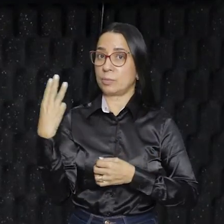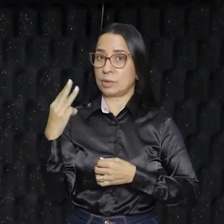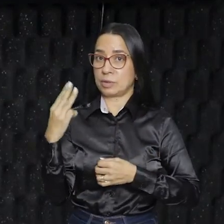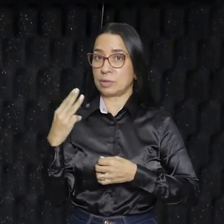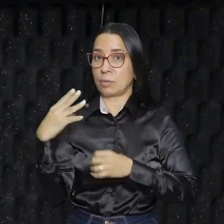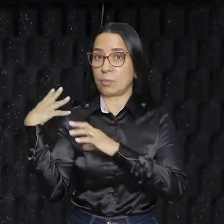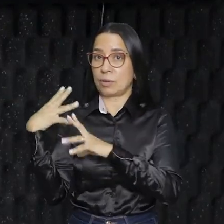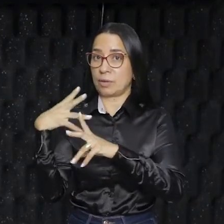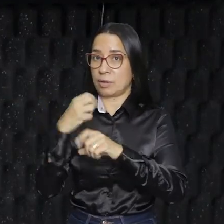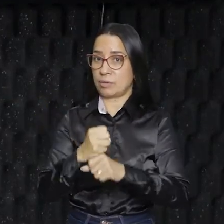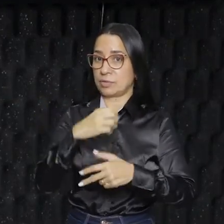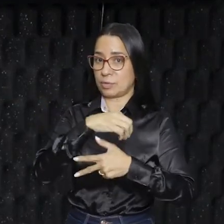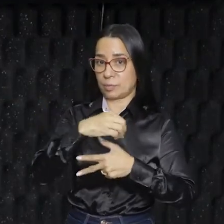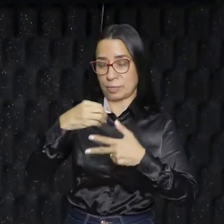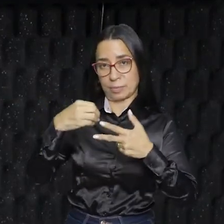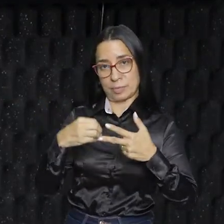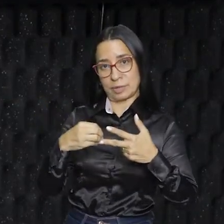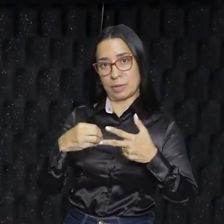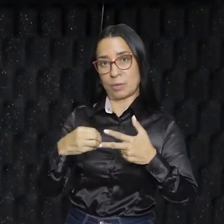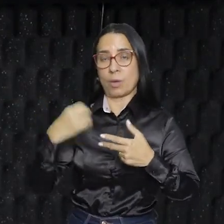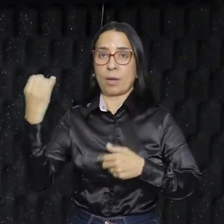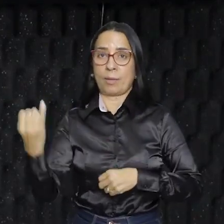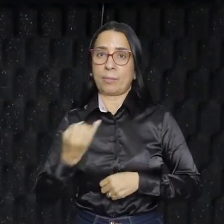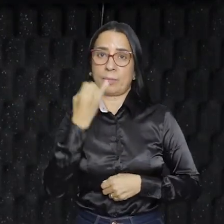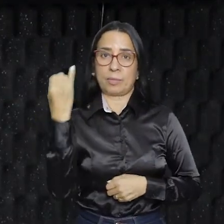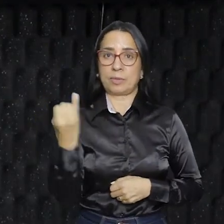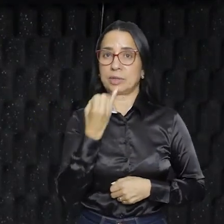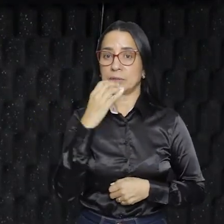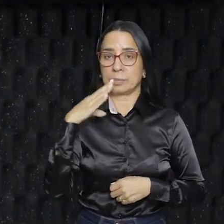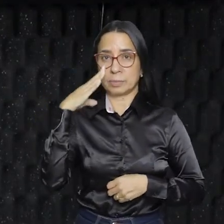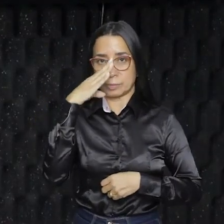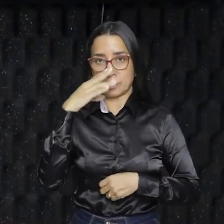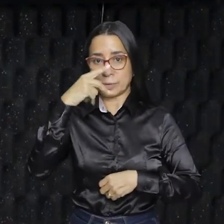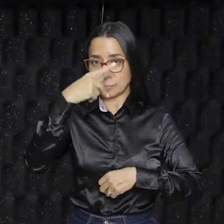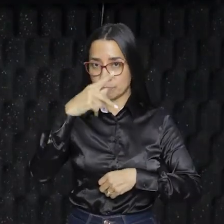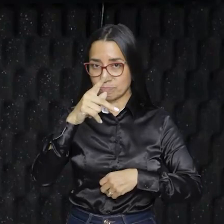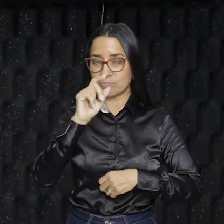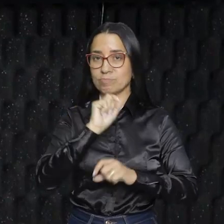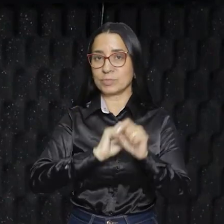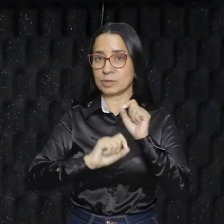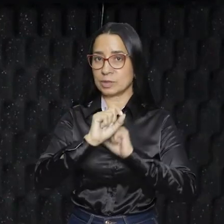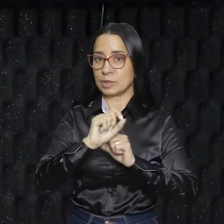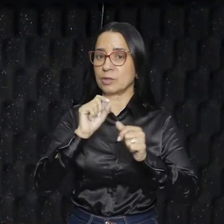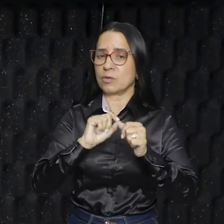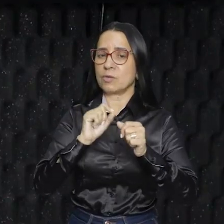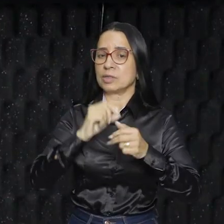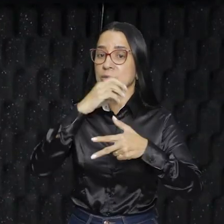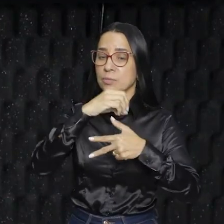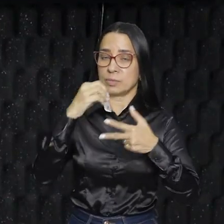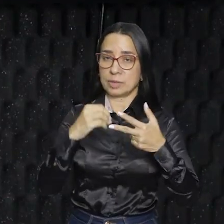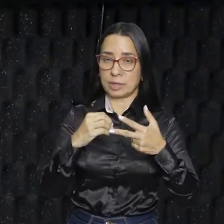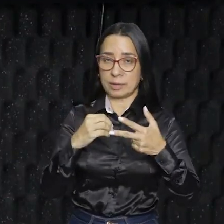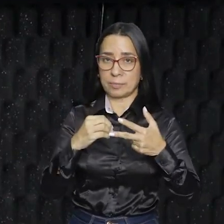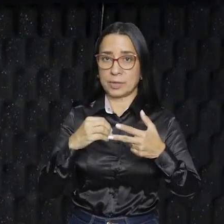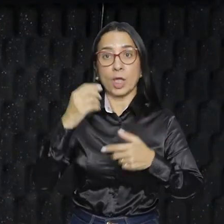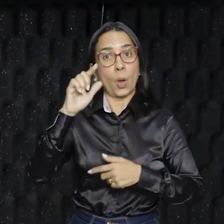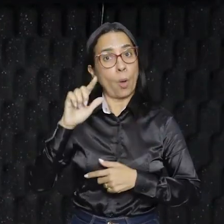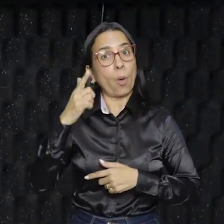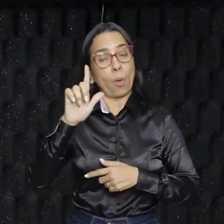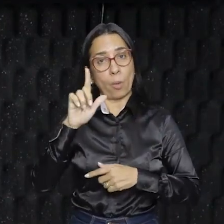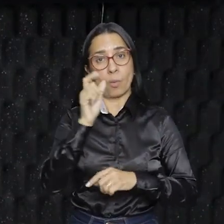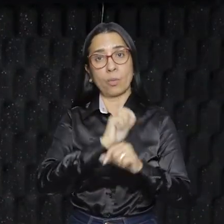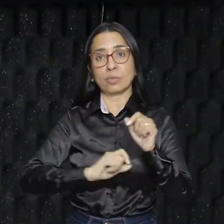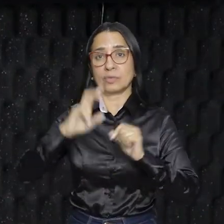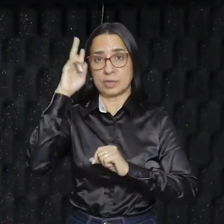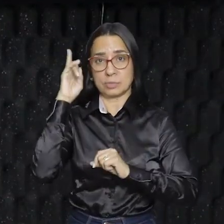para o Enem, que é muito importante, principalmente para você que vai fazer o vestibular do Enem, e até mesmo